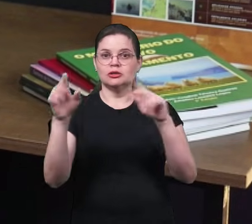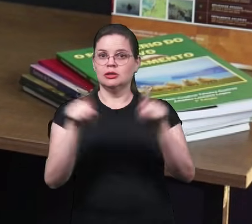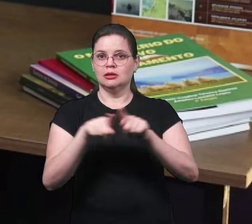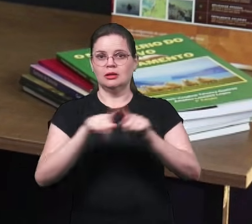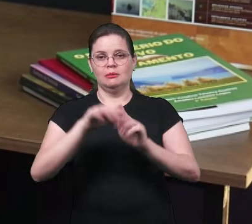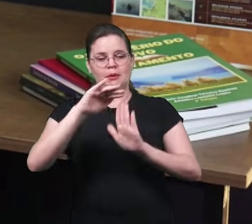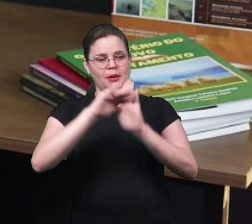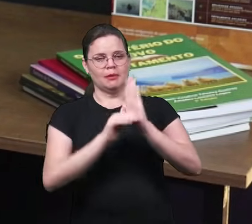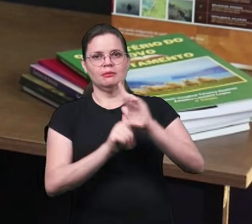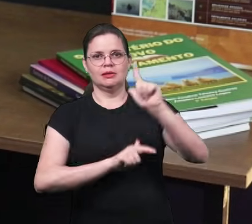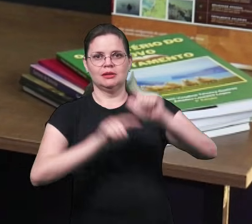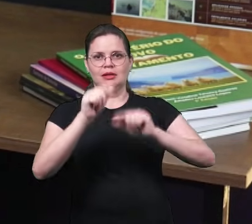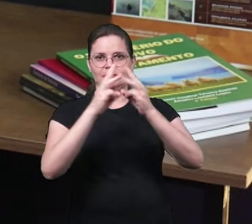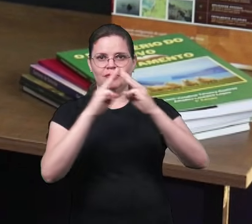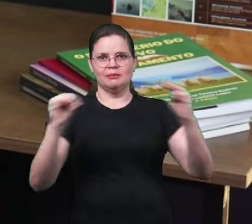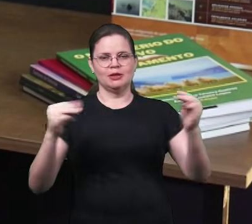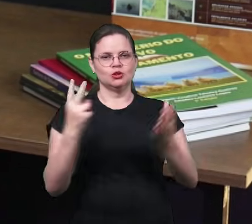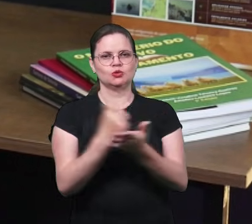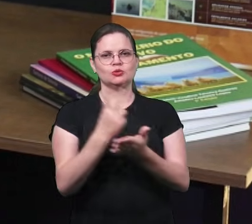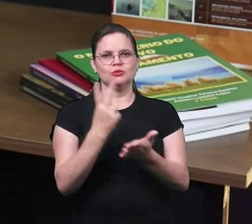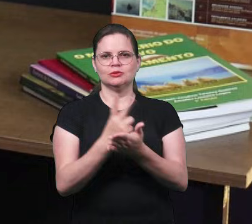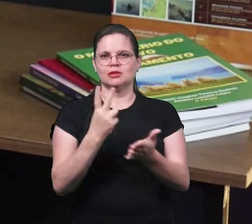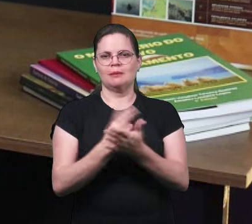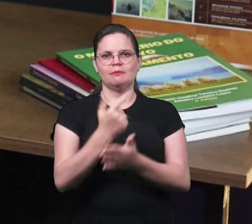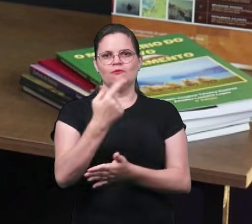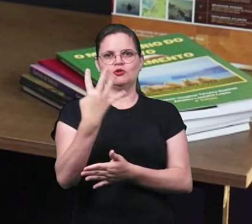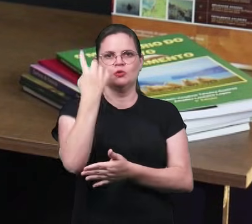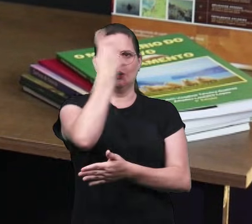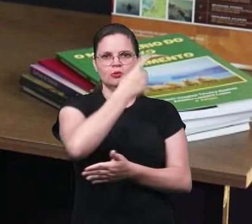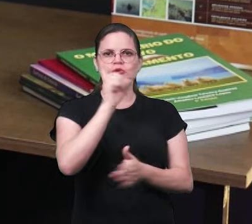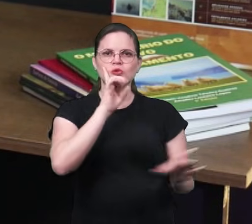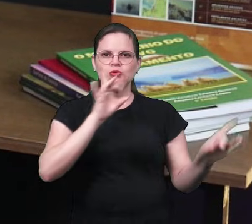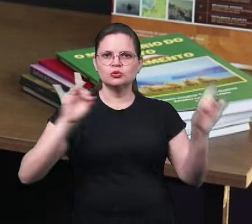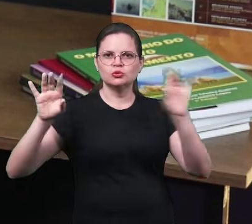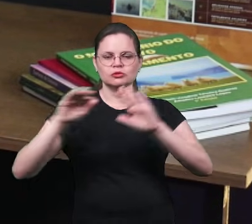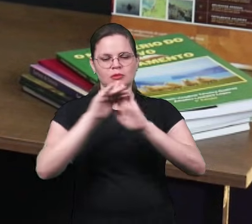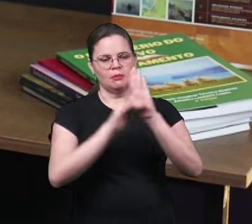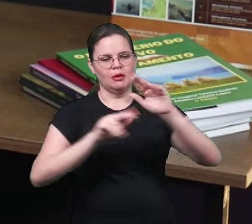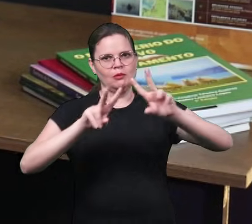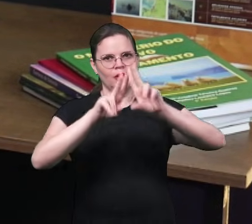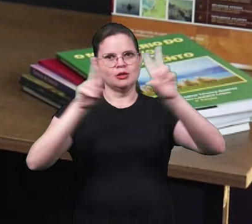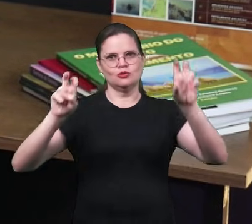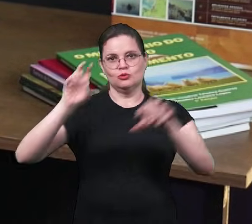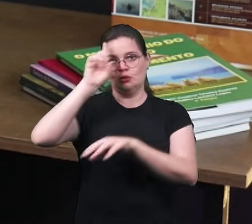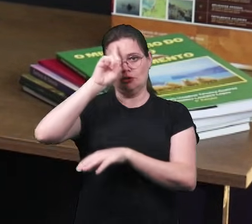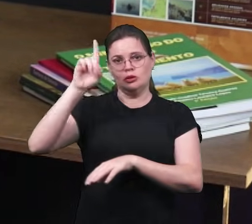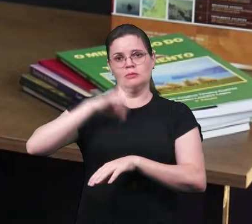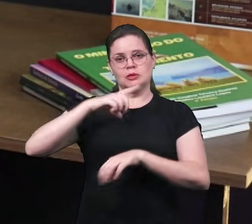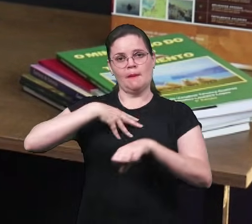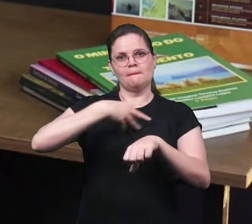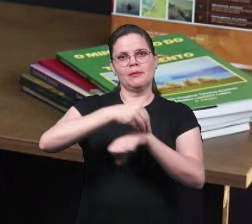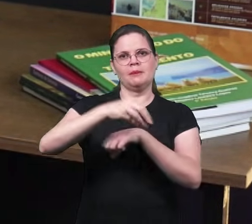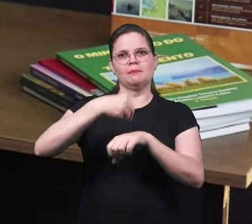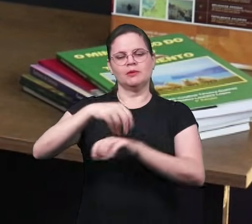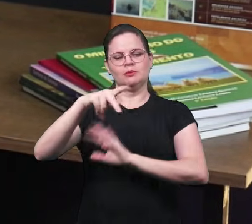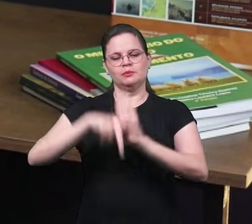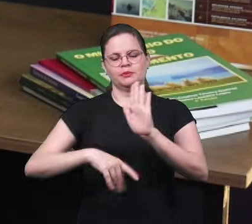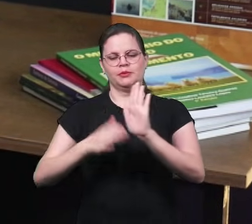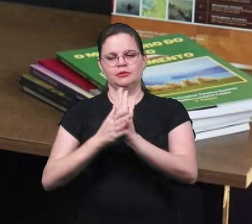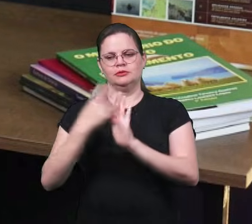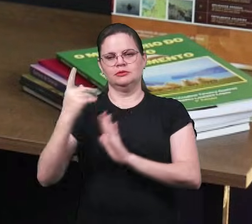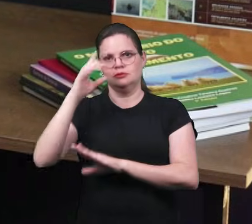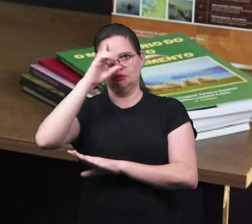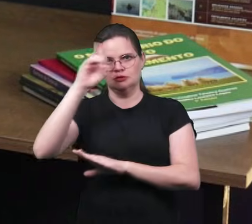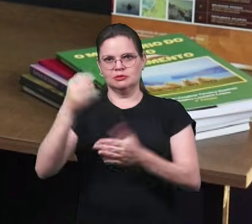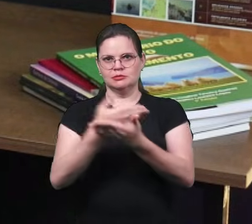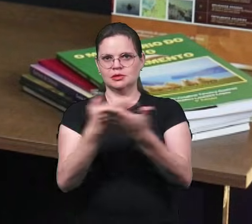24 horas no ar, né? Todos os assuntos relacionados ao Senhor Deus, ao projeto de salvação,